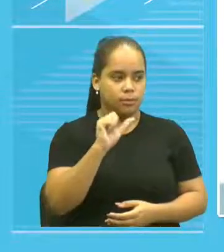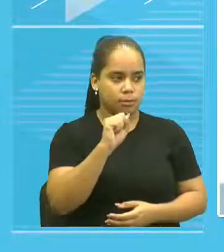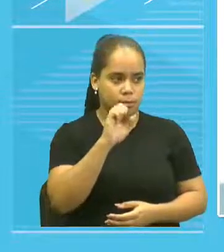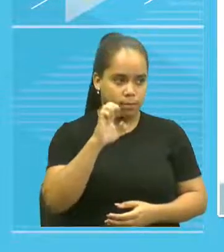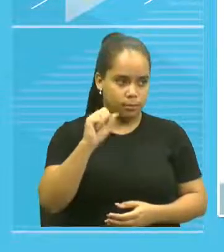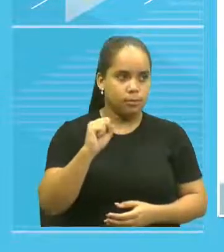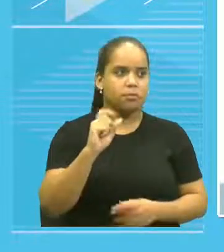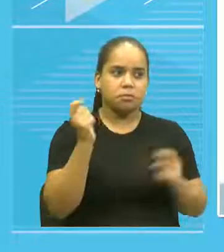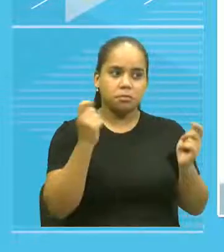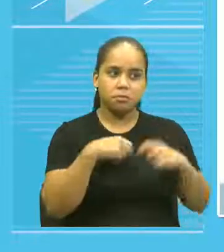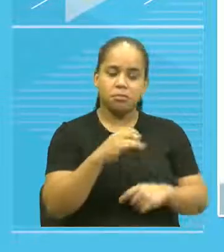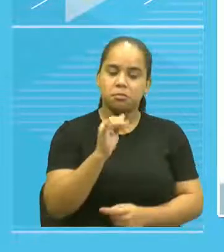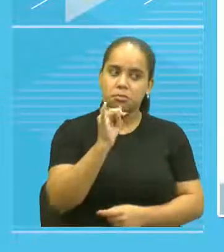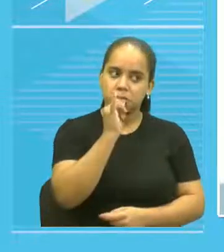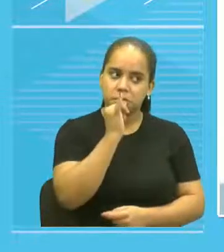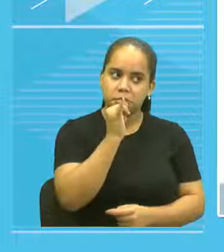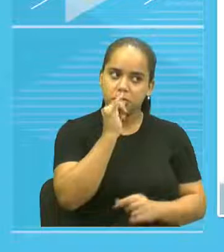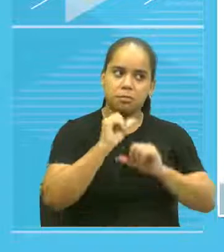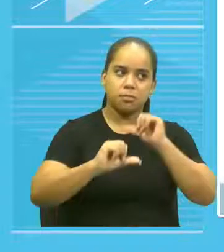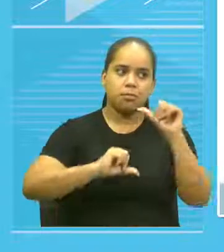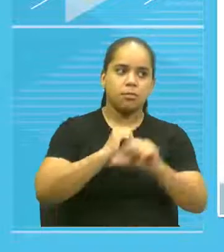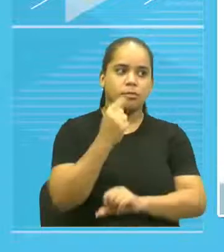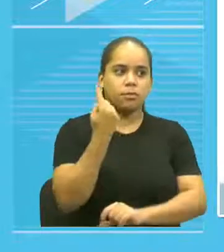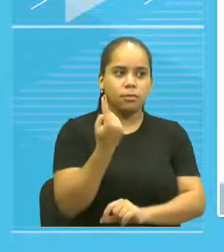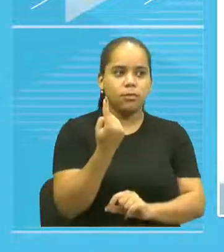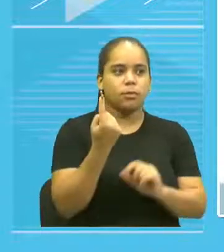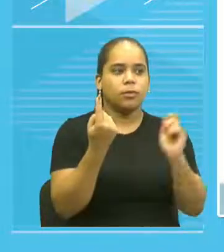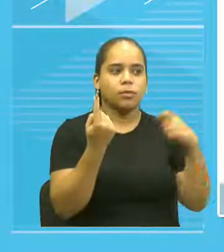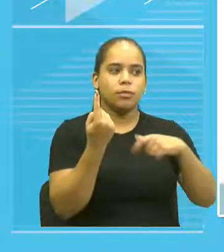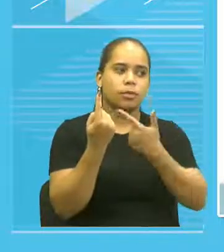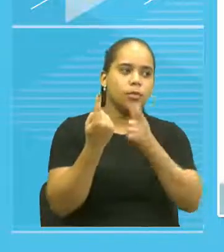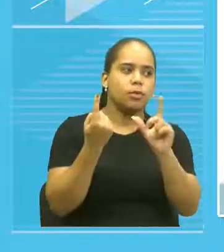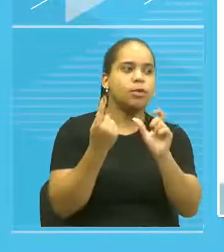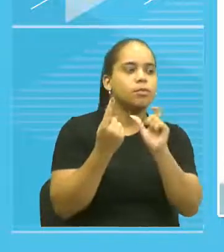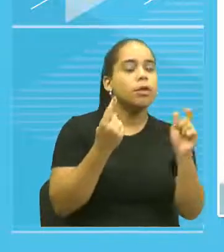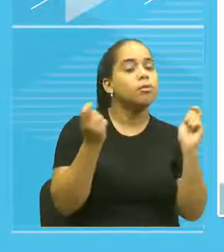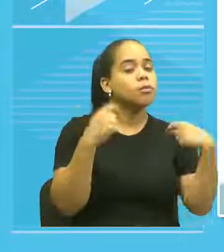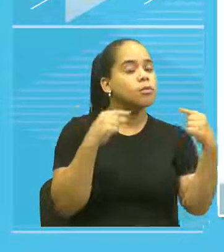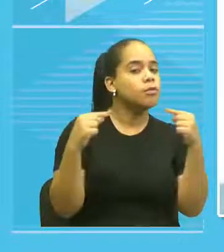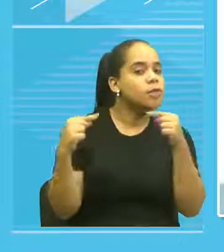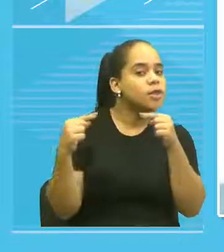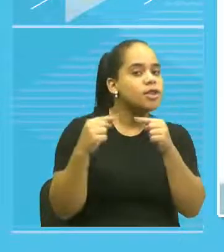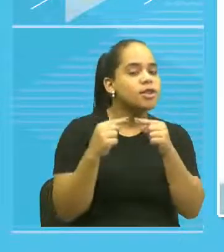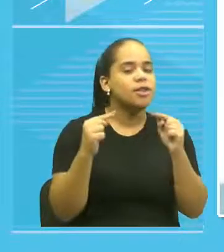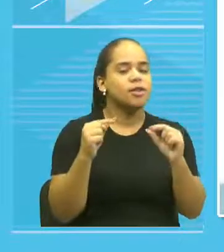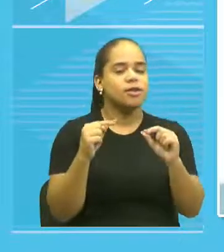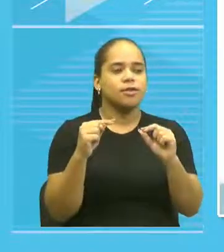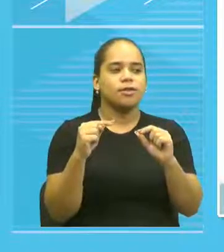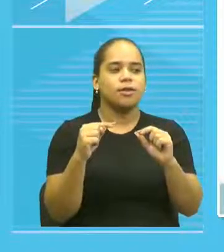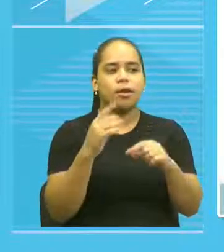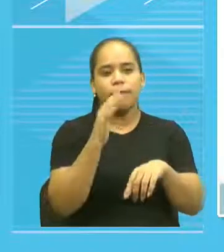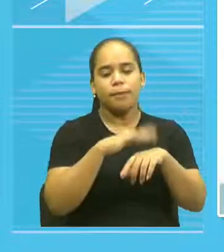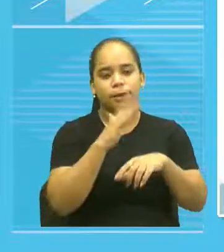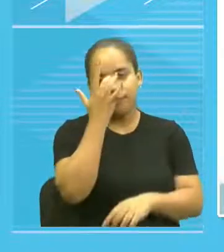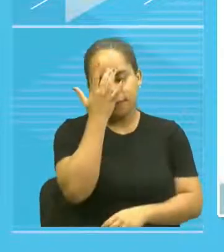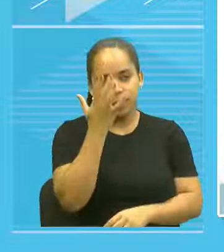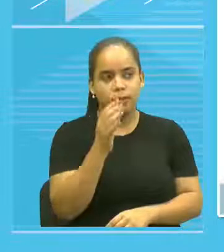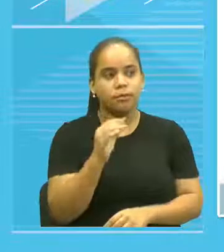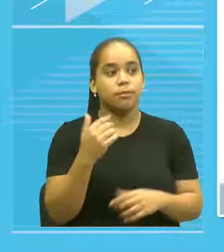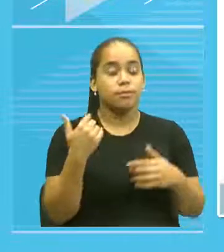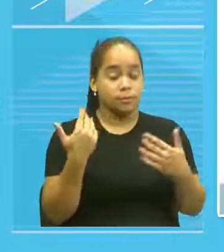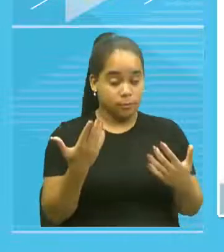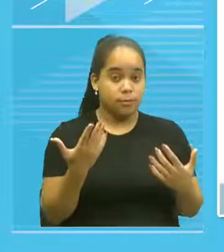de perífrase consiste em substituir um nome por uma expressão que identifica e identifique com facilidade